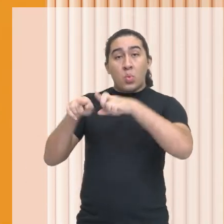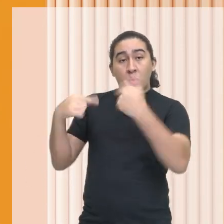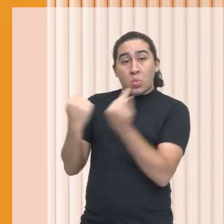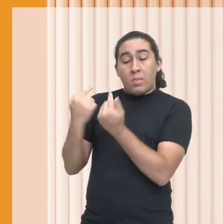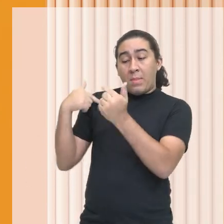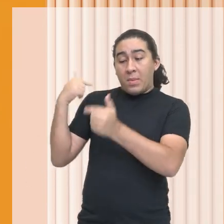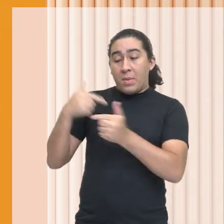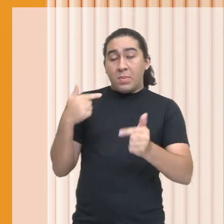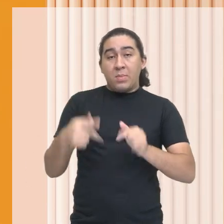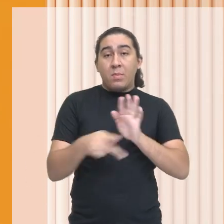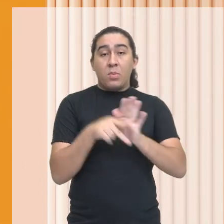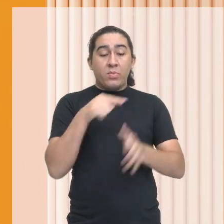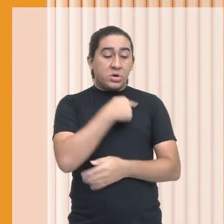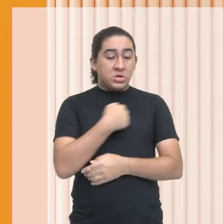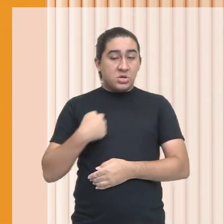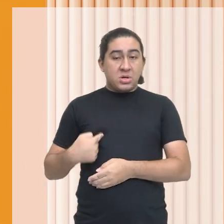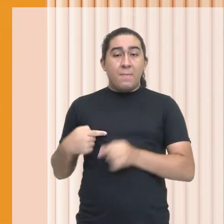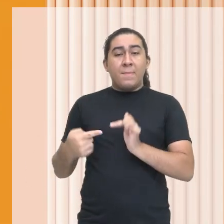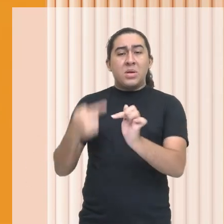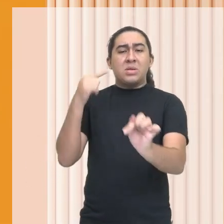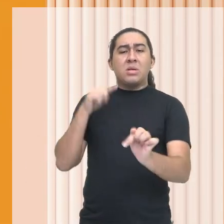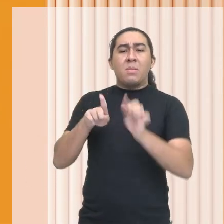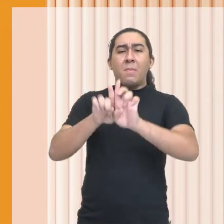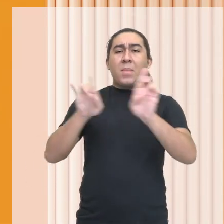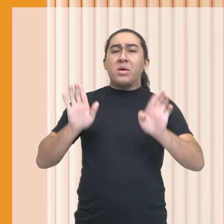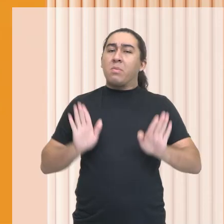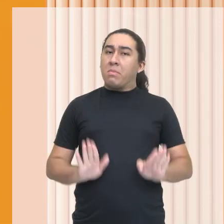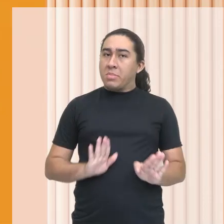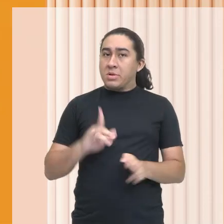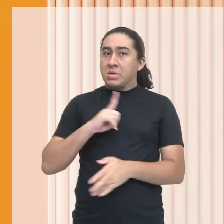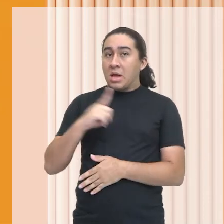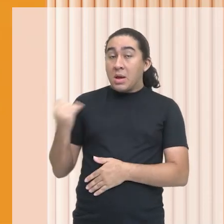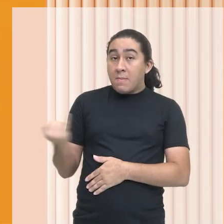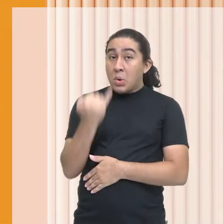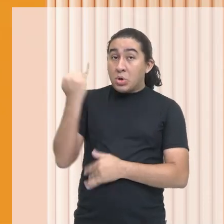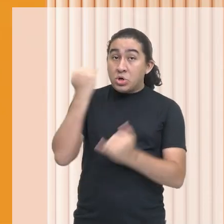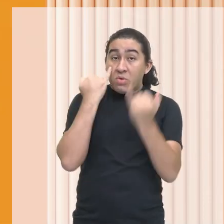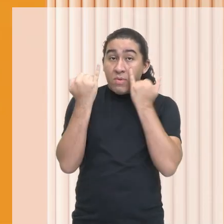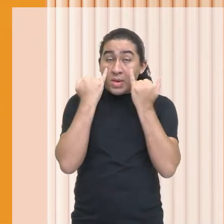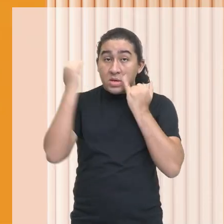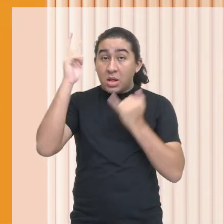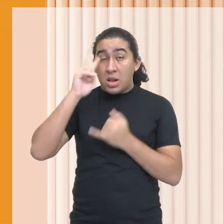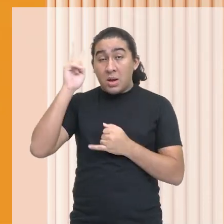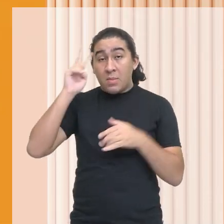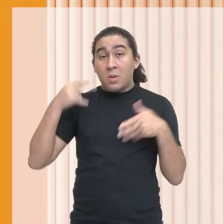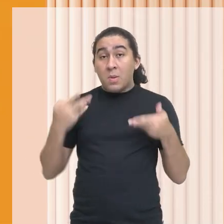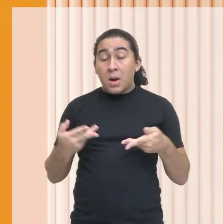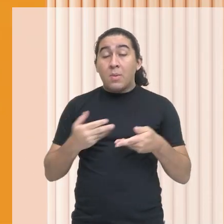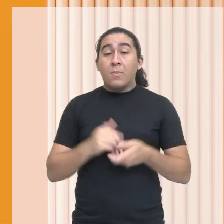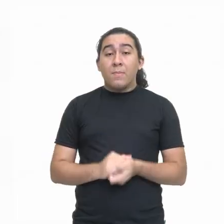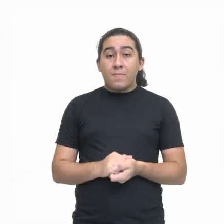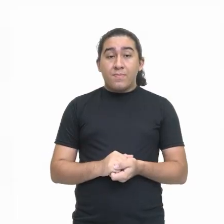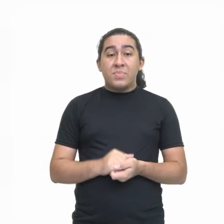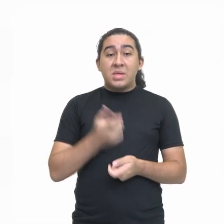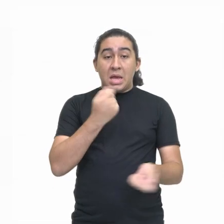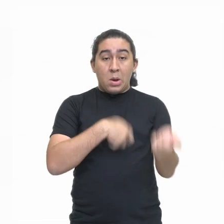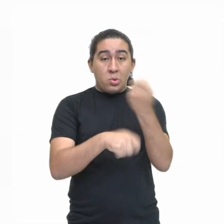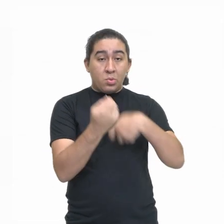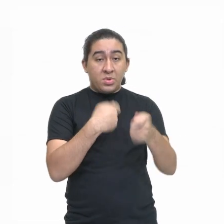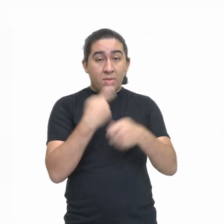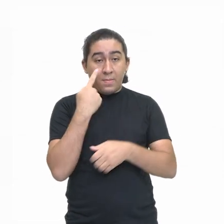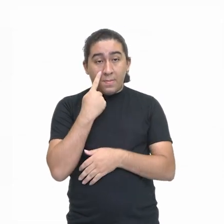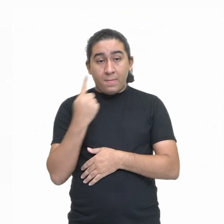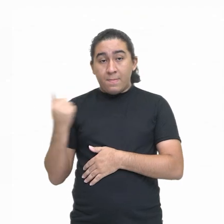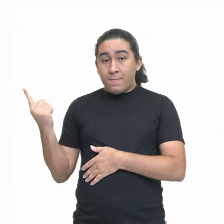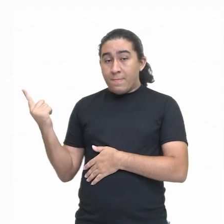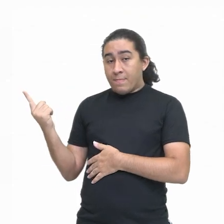da China antiga, mas agora tem um ponto muito importante, que é o ponto da questão econômica. Vamos lá.